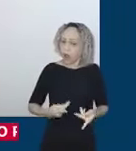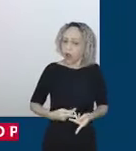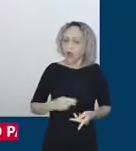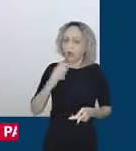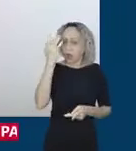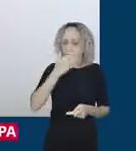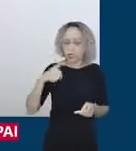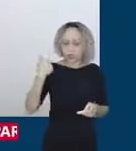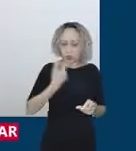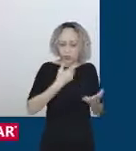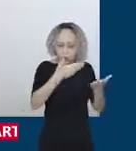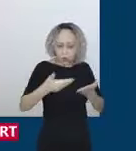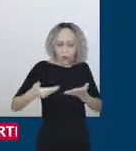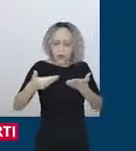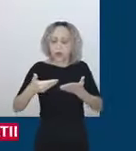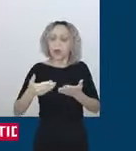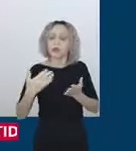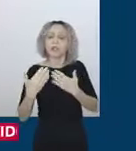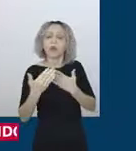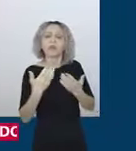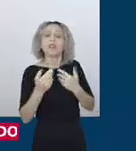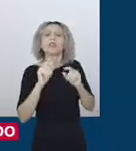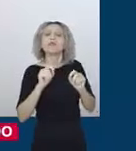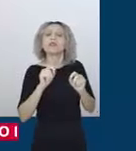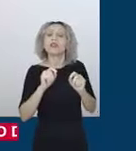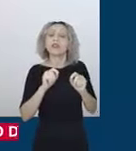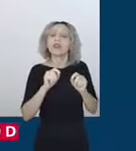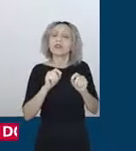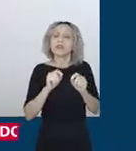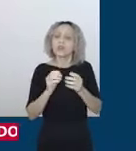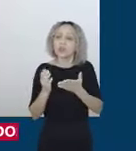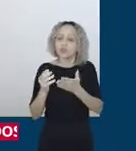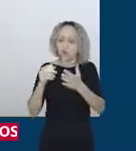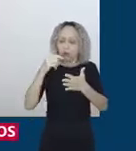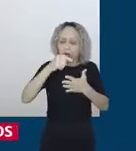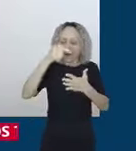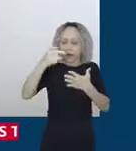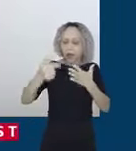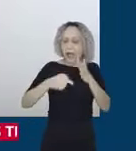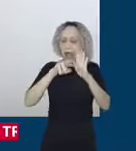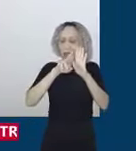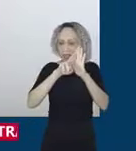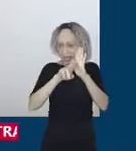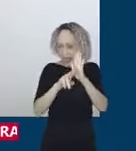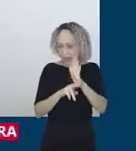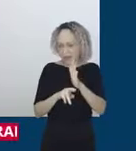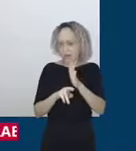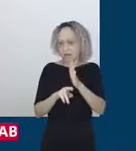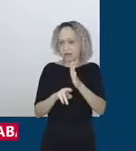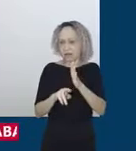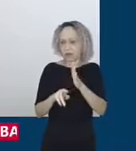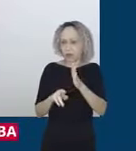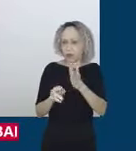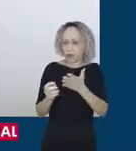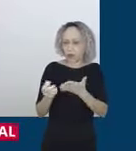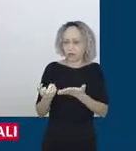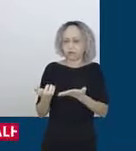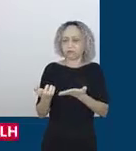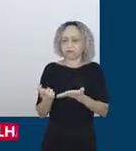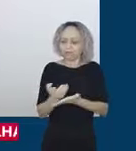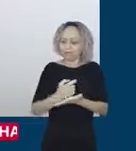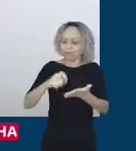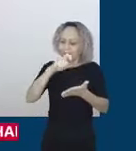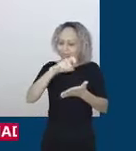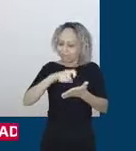fiscal, nos falou muito até mesmo da importância da valorização do salário mínimo. Esse conjunto de regras,